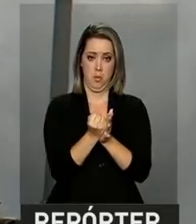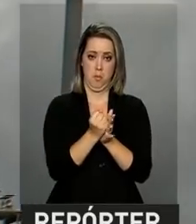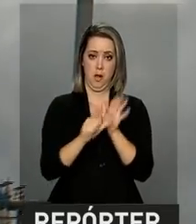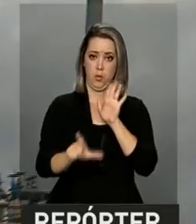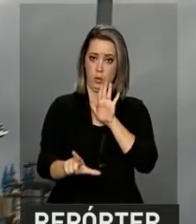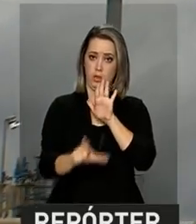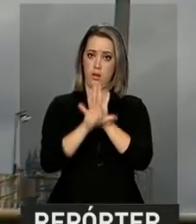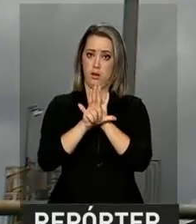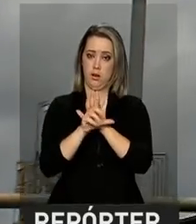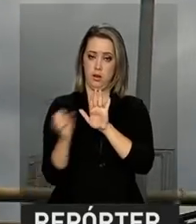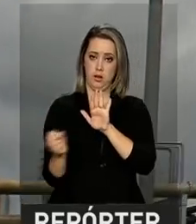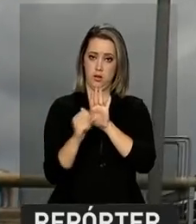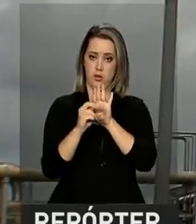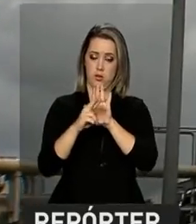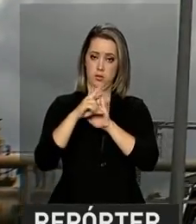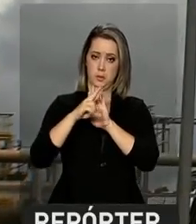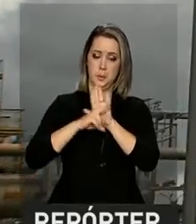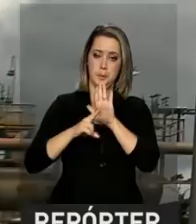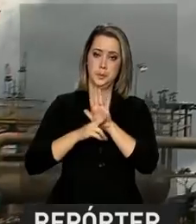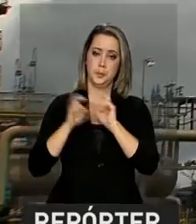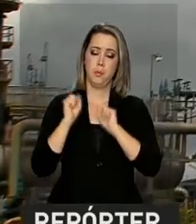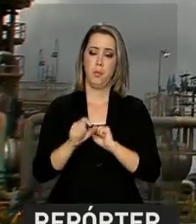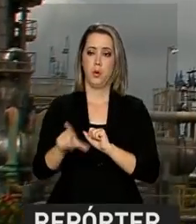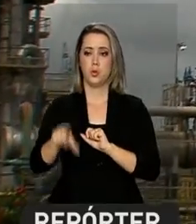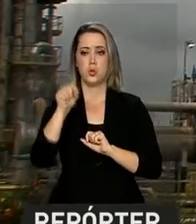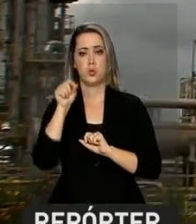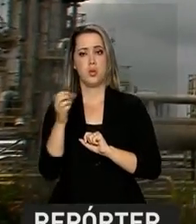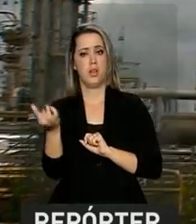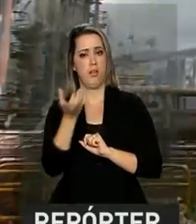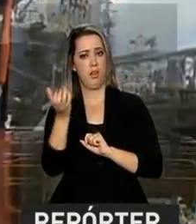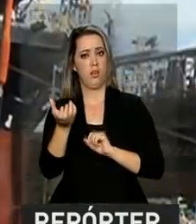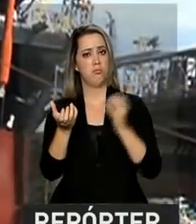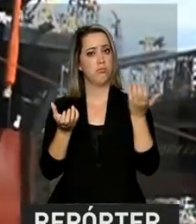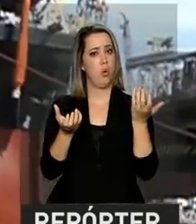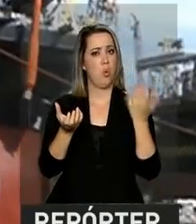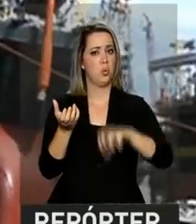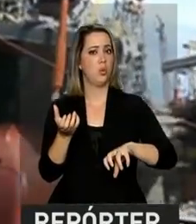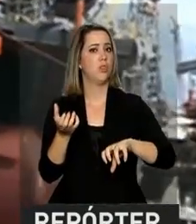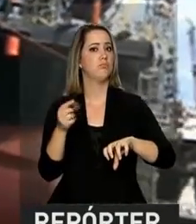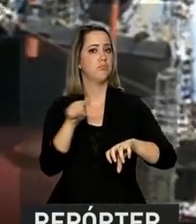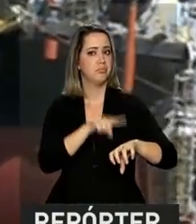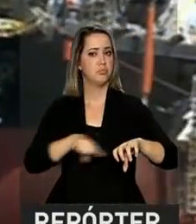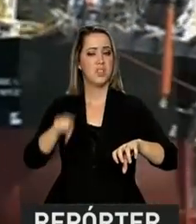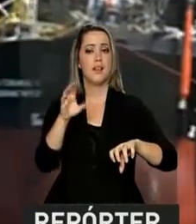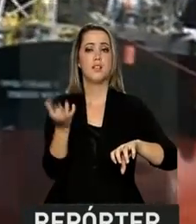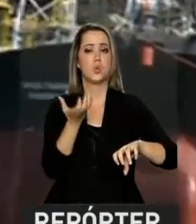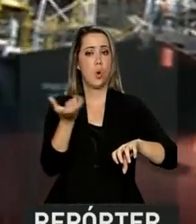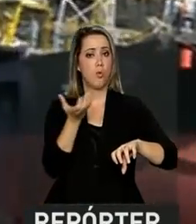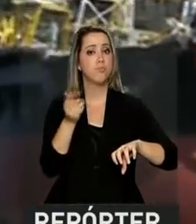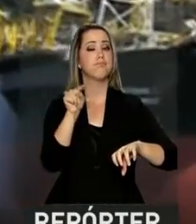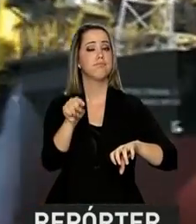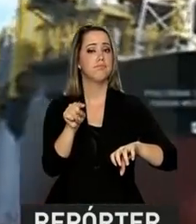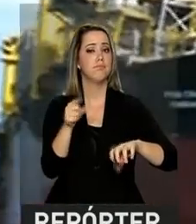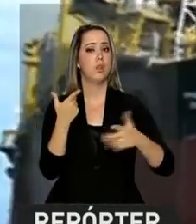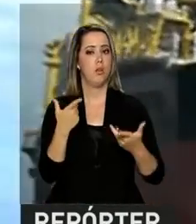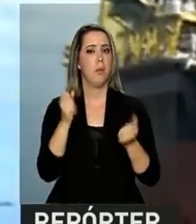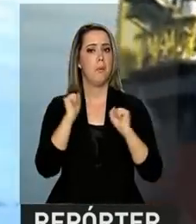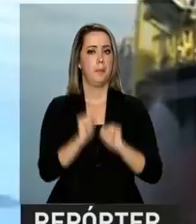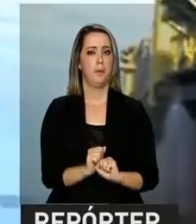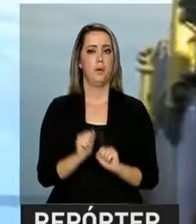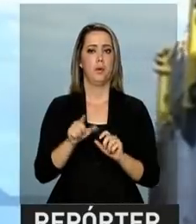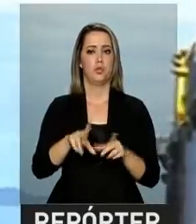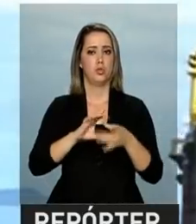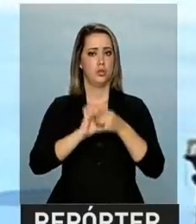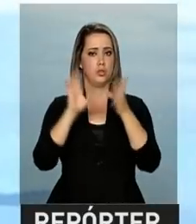nova regra, a empresa pode agora escolher se quer ou não operar uma área. Mudanças que não excluem a companhia da exploração do pré-sal.